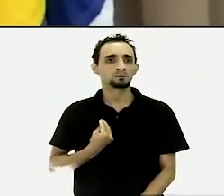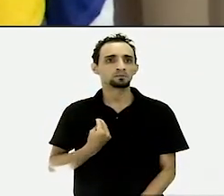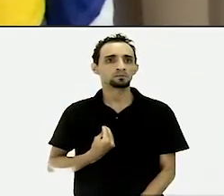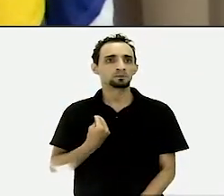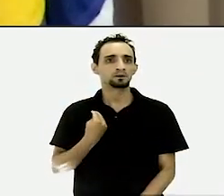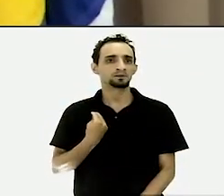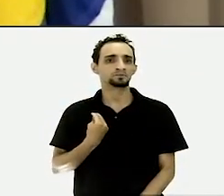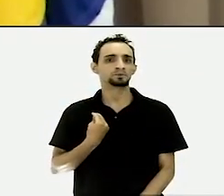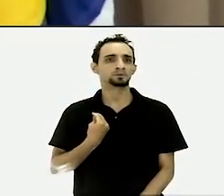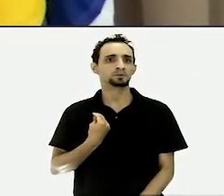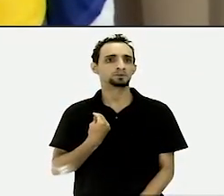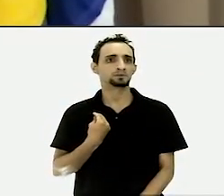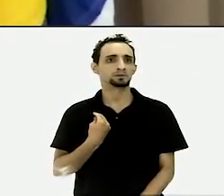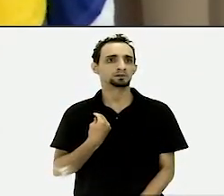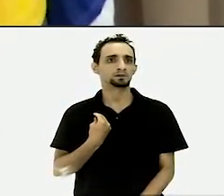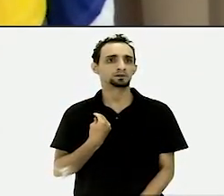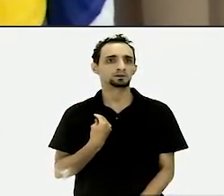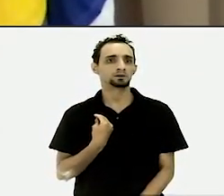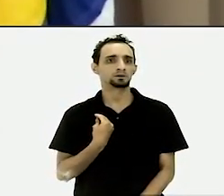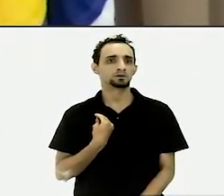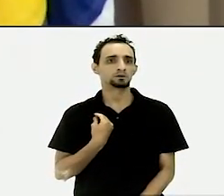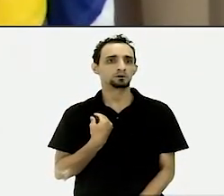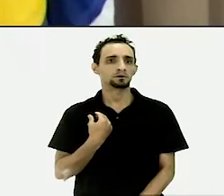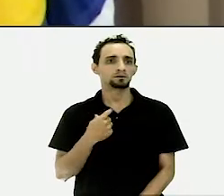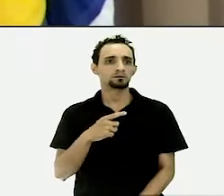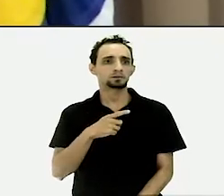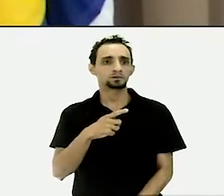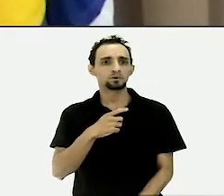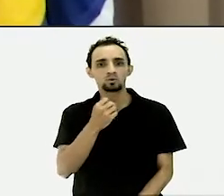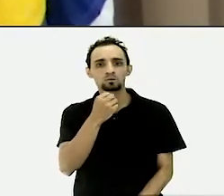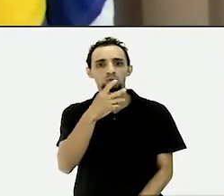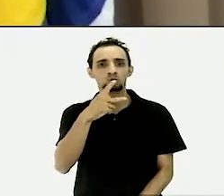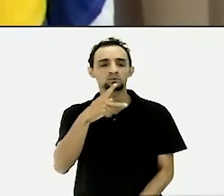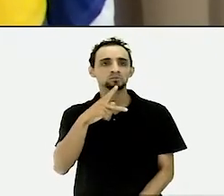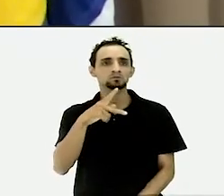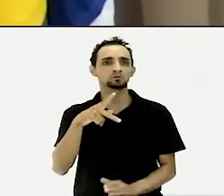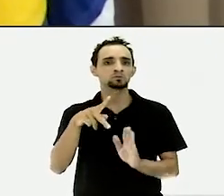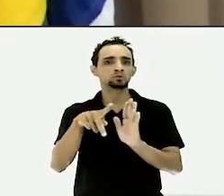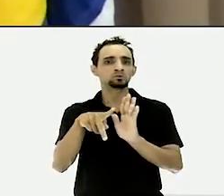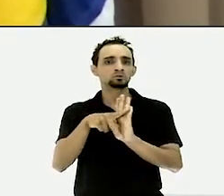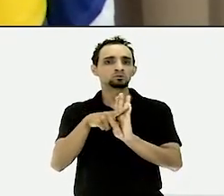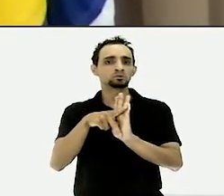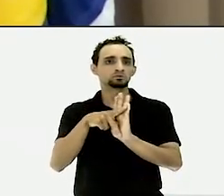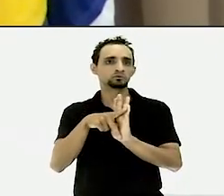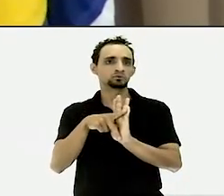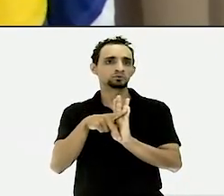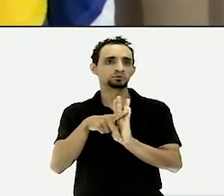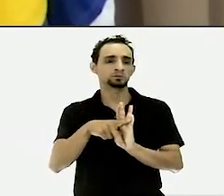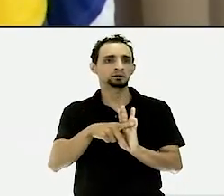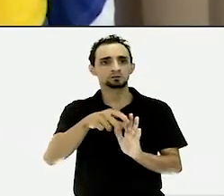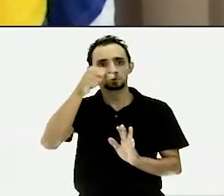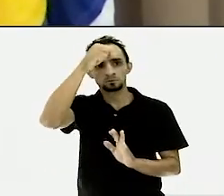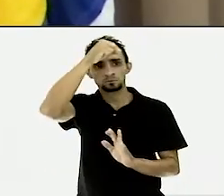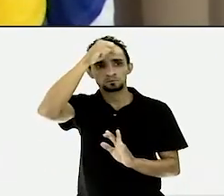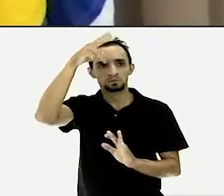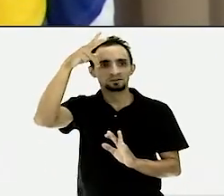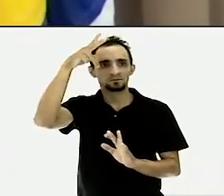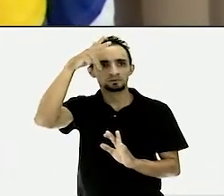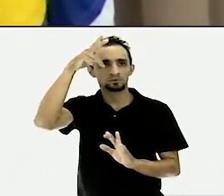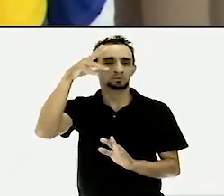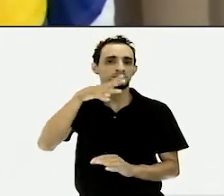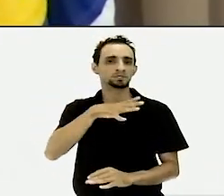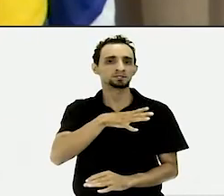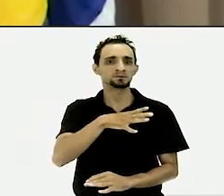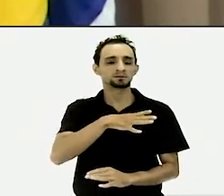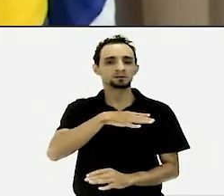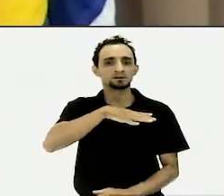O quanto que o trabalho é construído junto com o paciente, né, com toda a equipe, levando em consideração o contexto